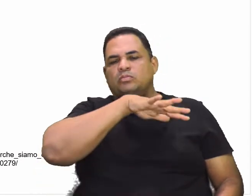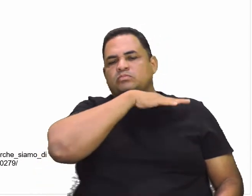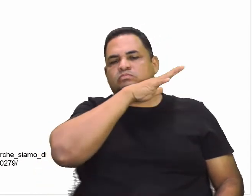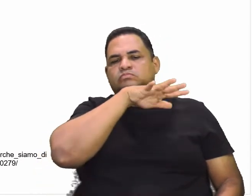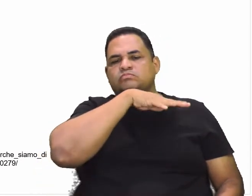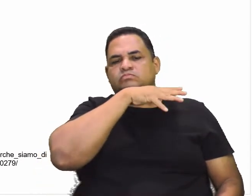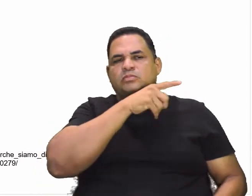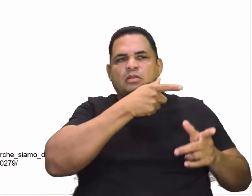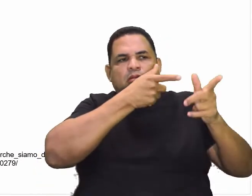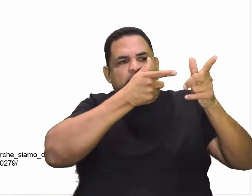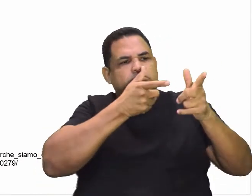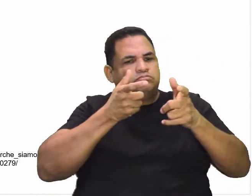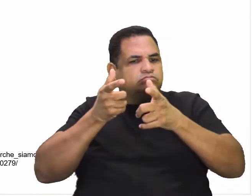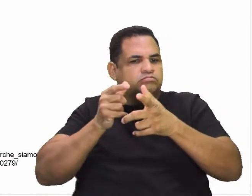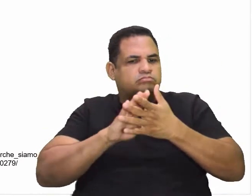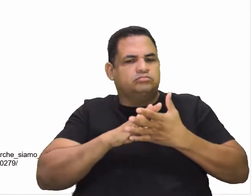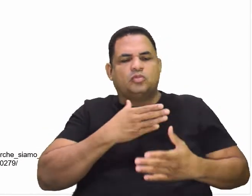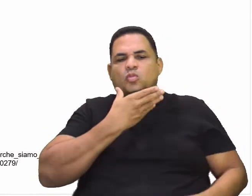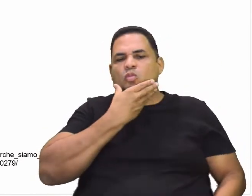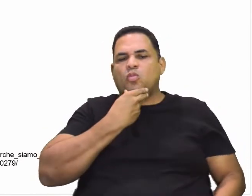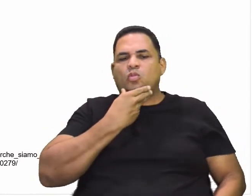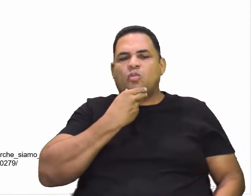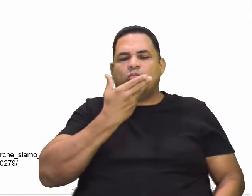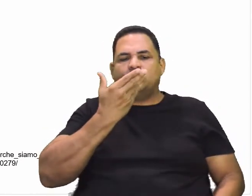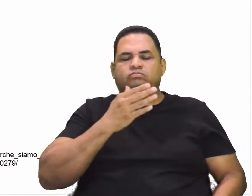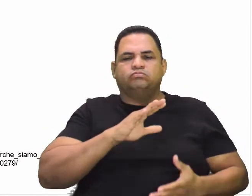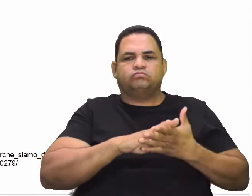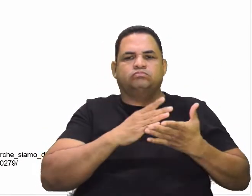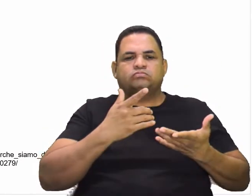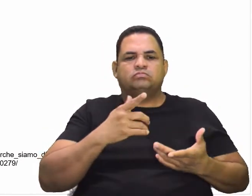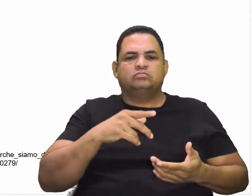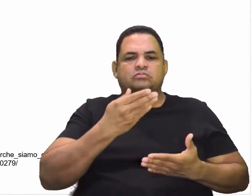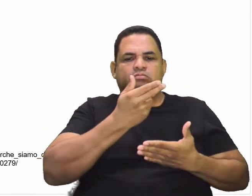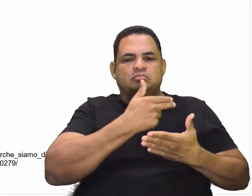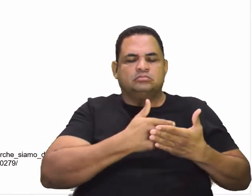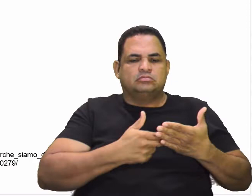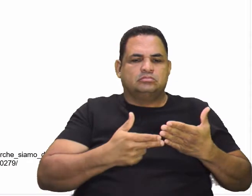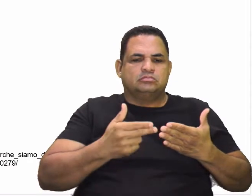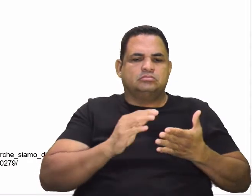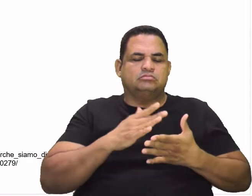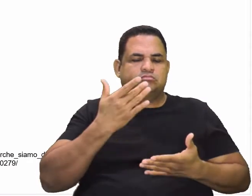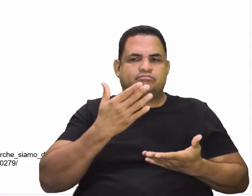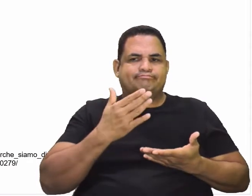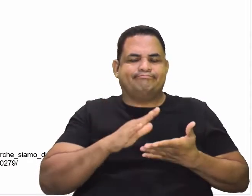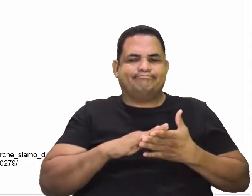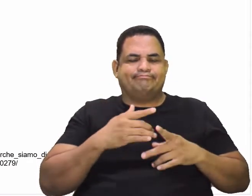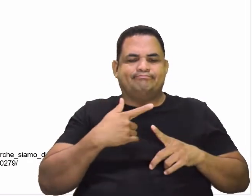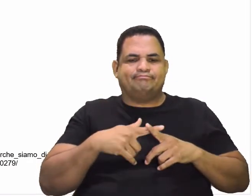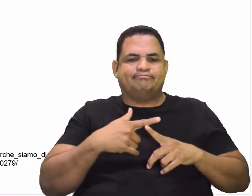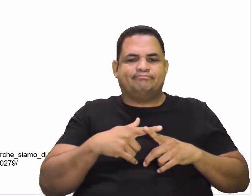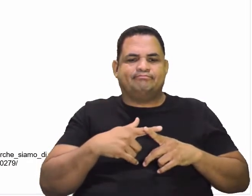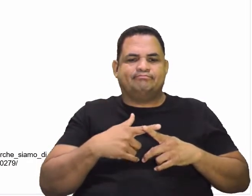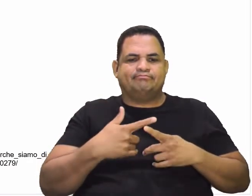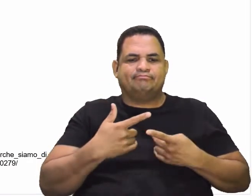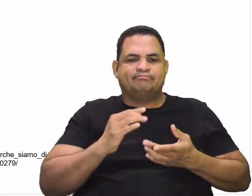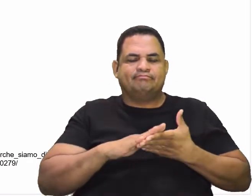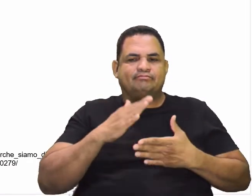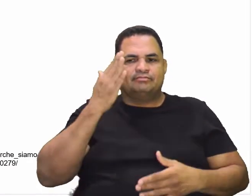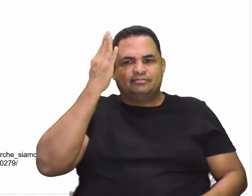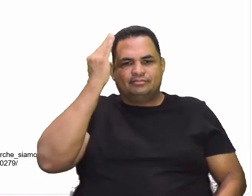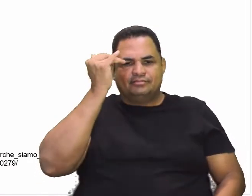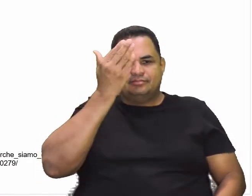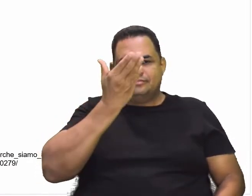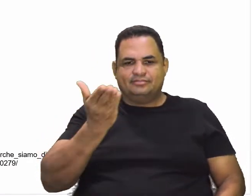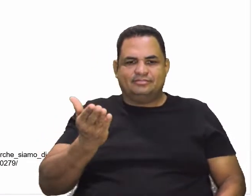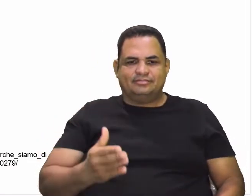animal caçando, um homem caçando. Não vou desenhar aqui para vocês, que eu não sou tão sapiens